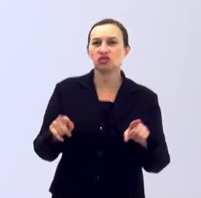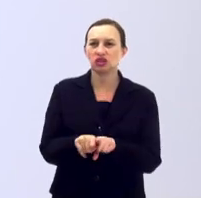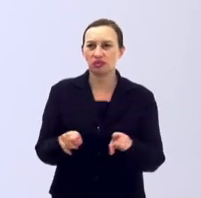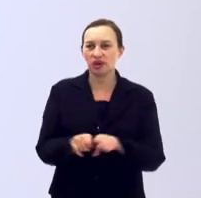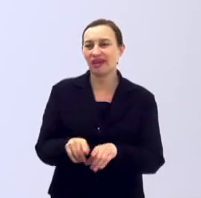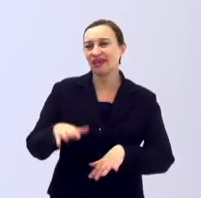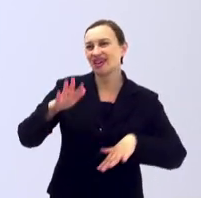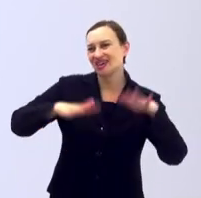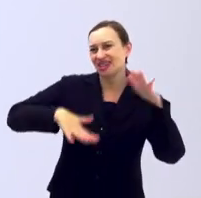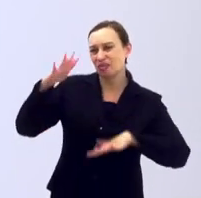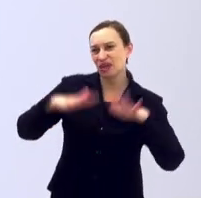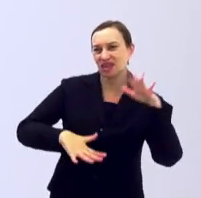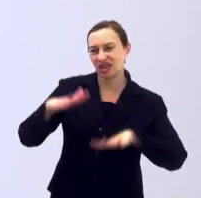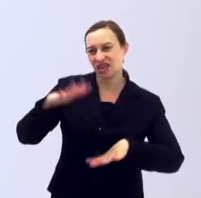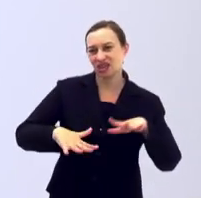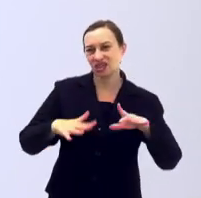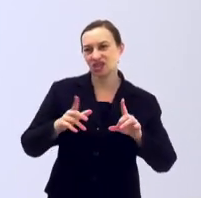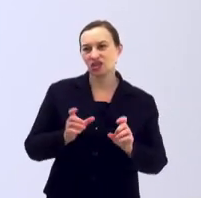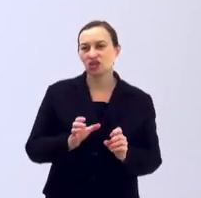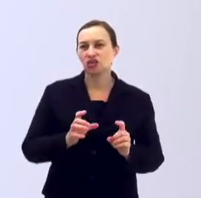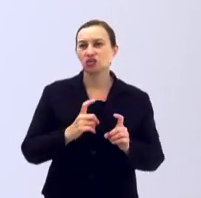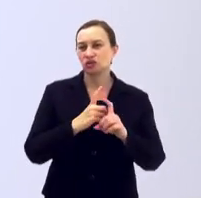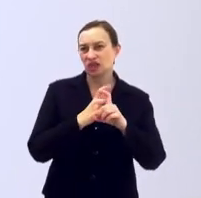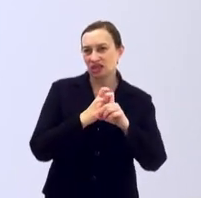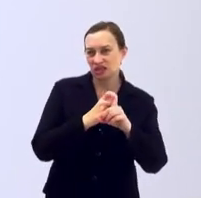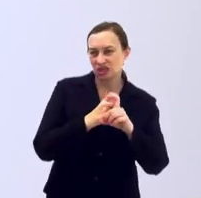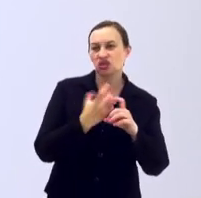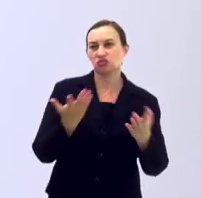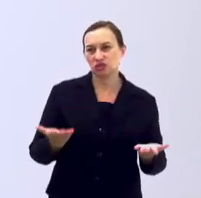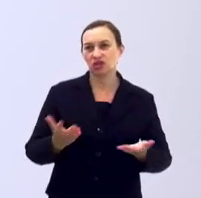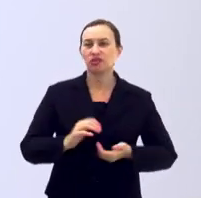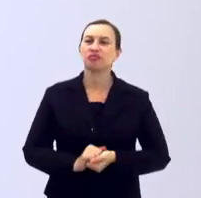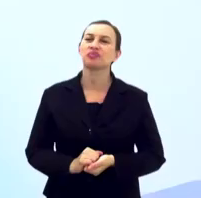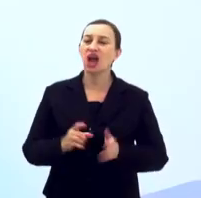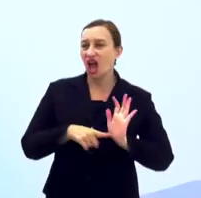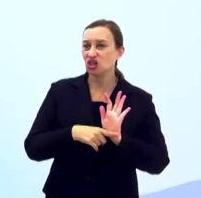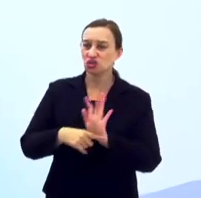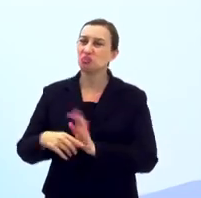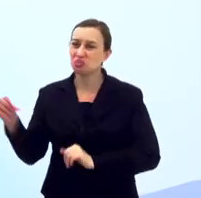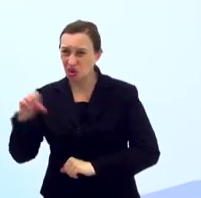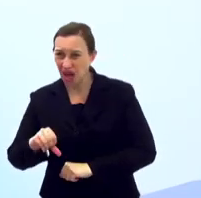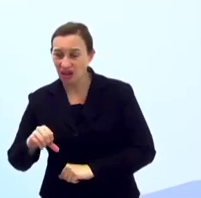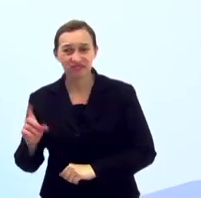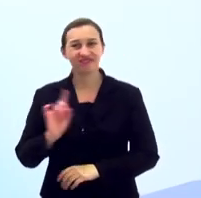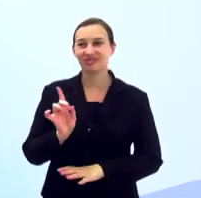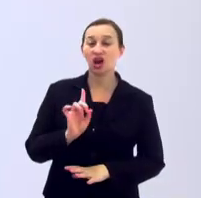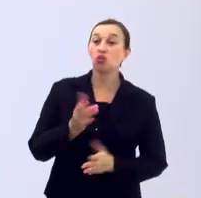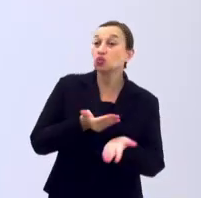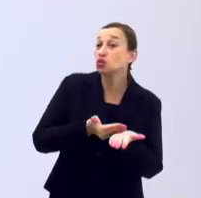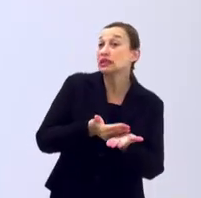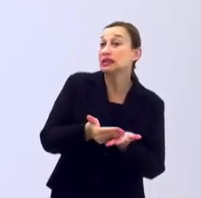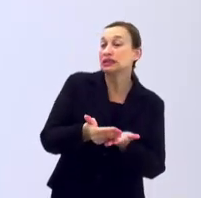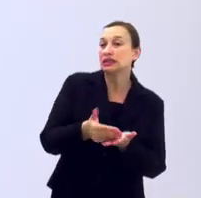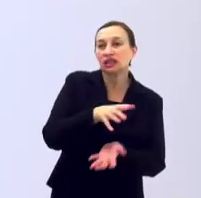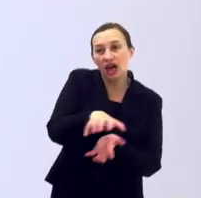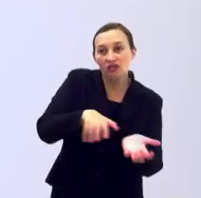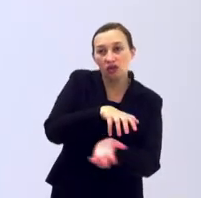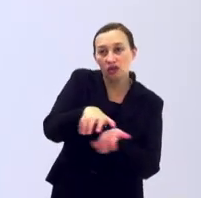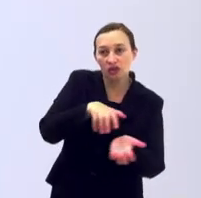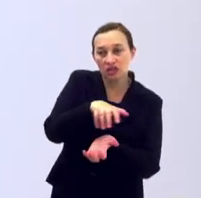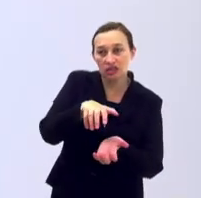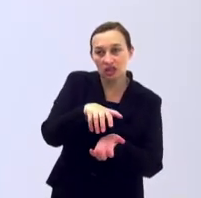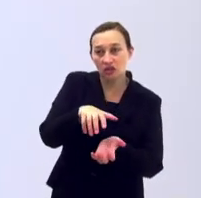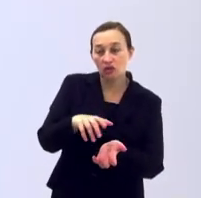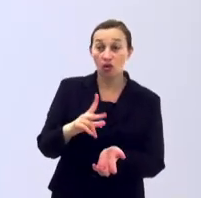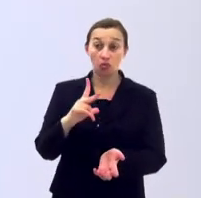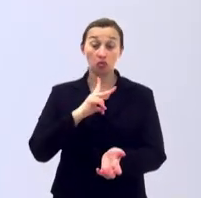dizer, independente do nazismo, que matou 6 milhões, a Revolução foi muito ruim para os judeus. Ajudou a piorar. Não, no início, a Revolução